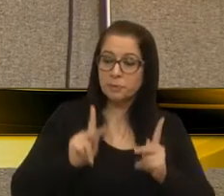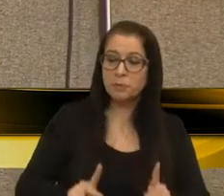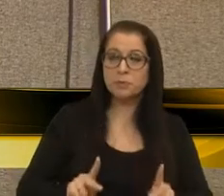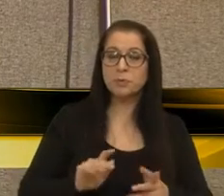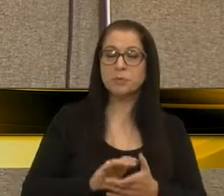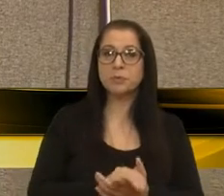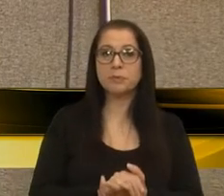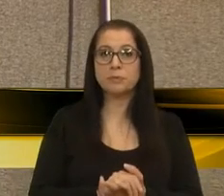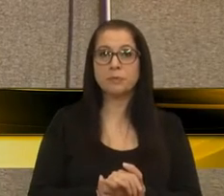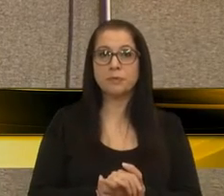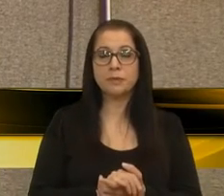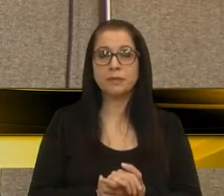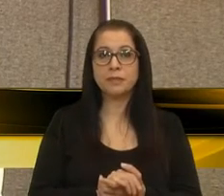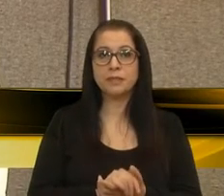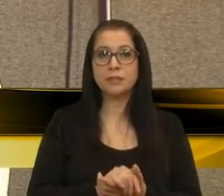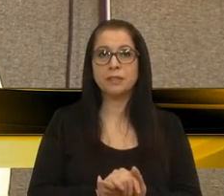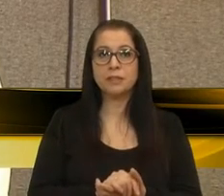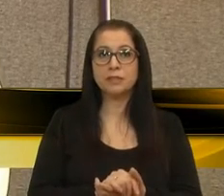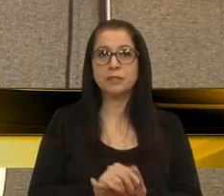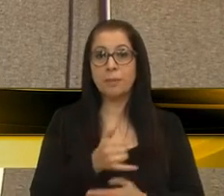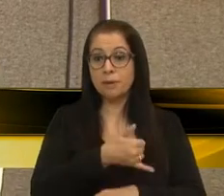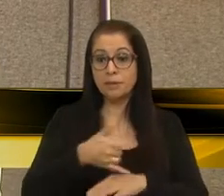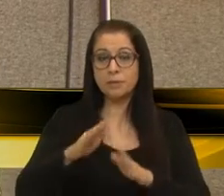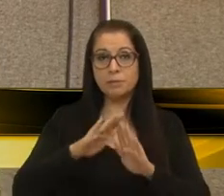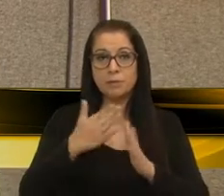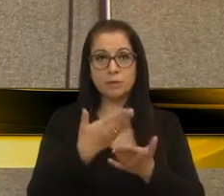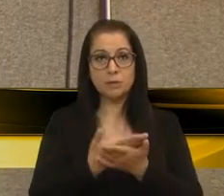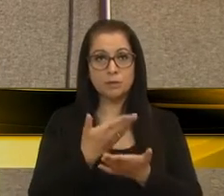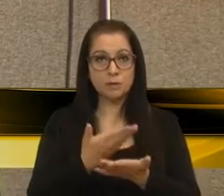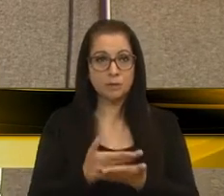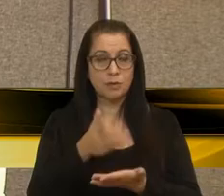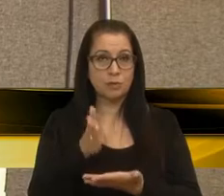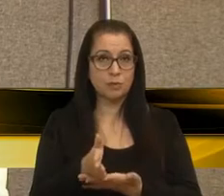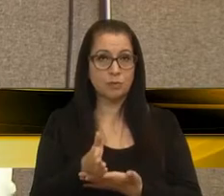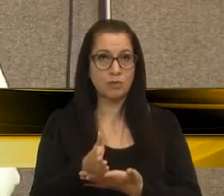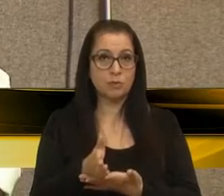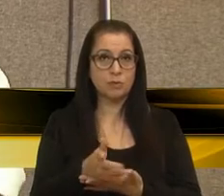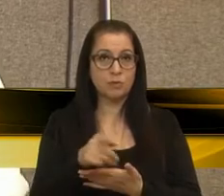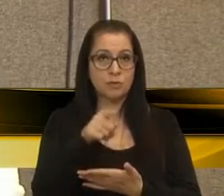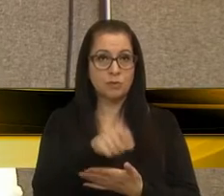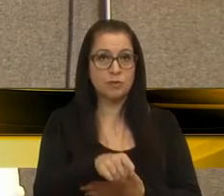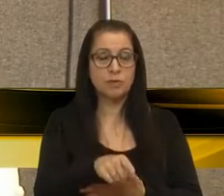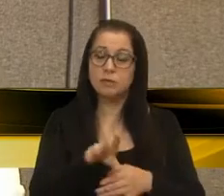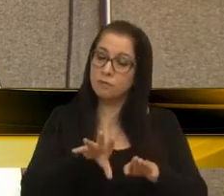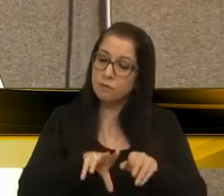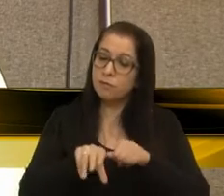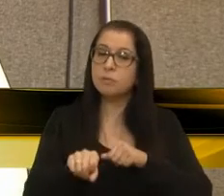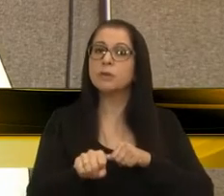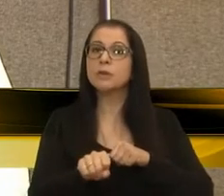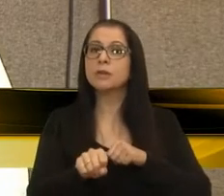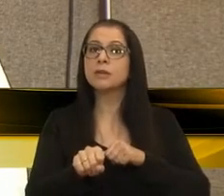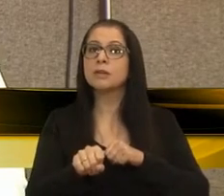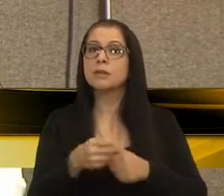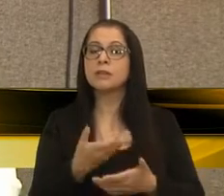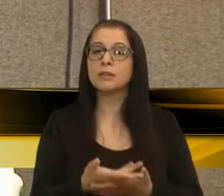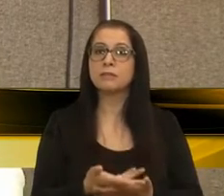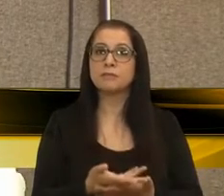pessoas que passaram pela Escola Melvin Jones, que hoje são pessoas que são formadas,